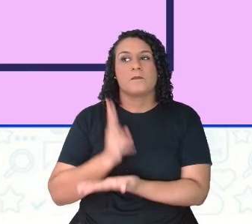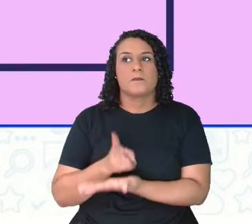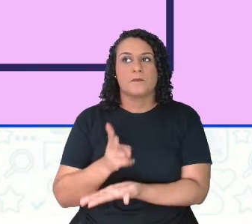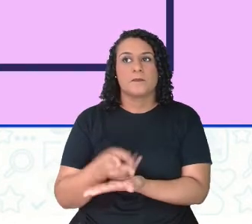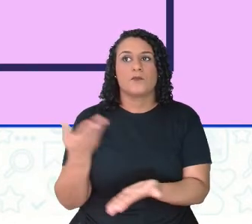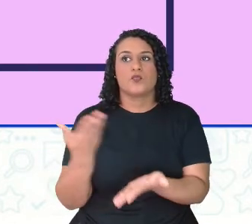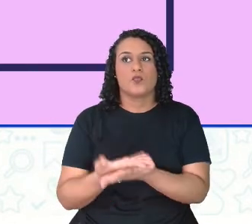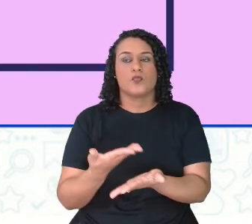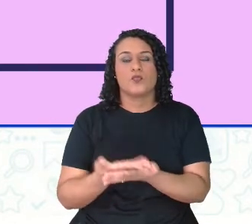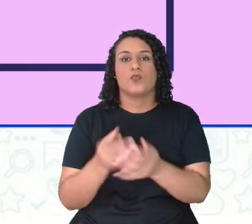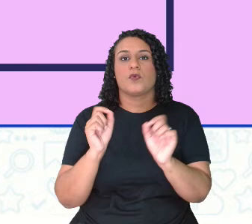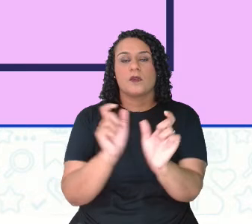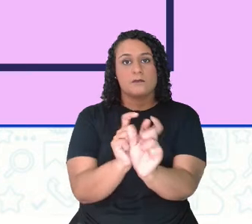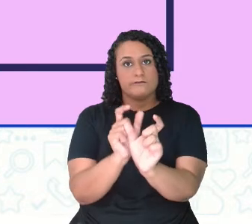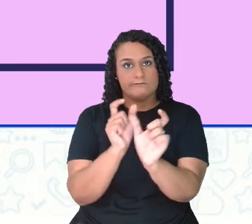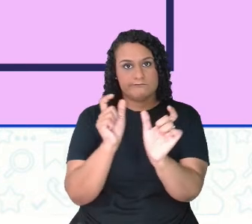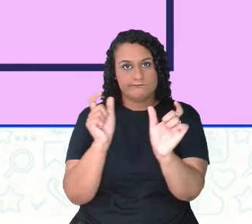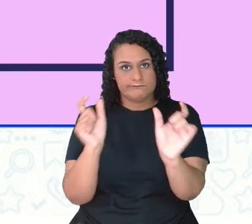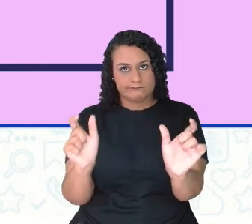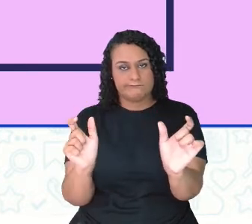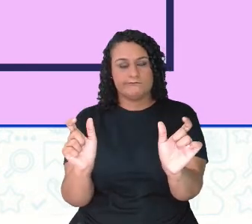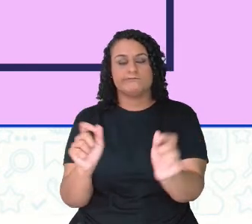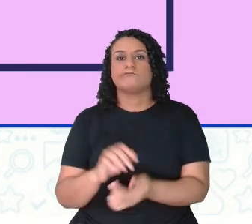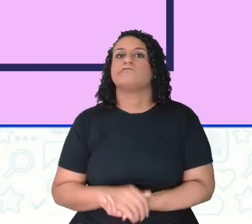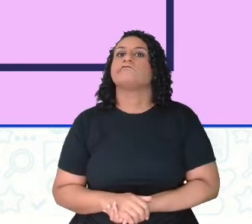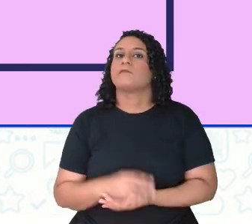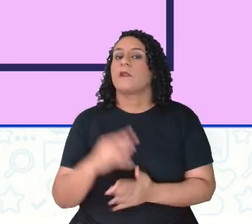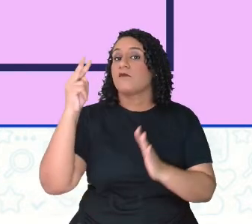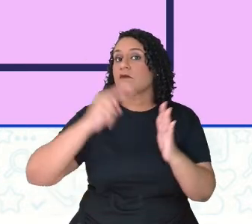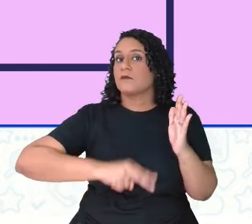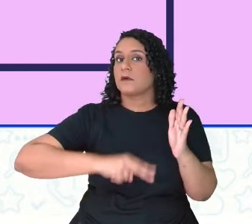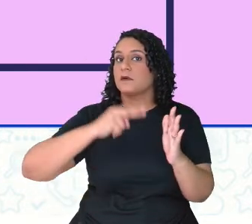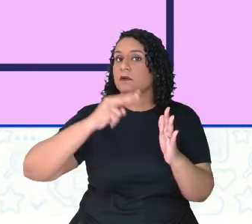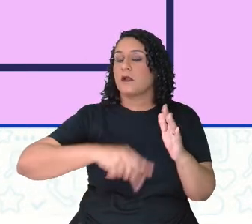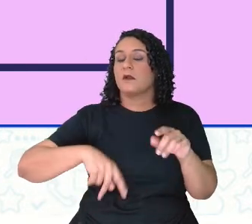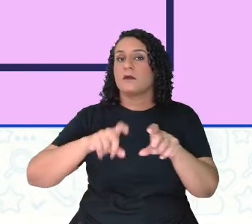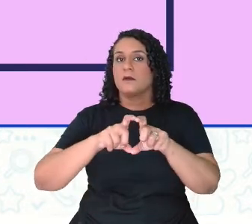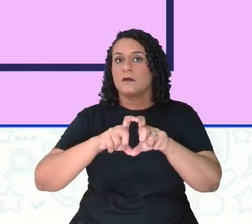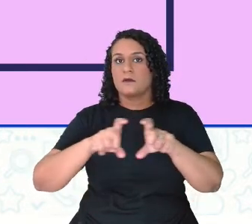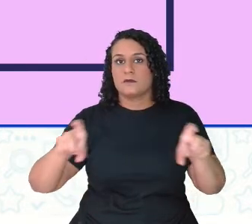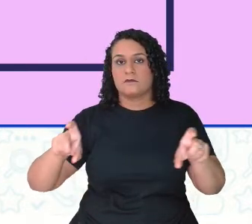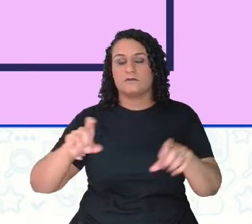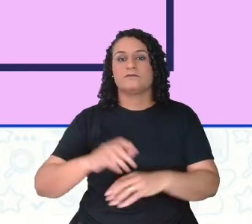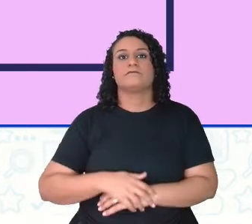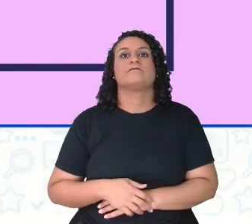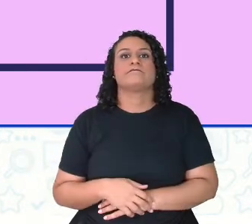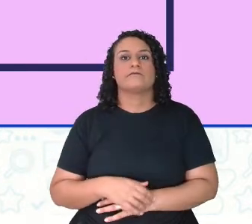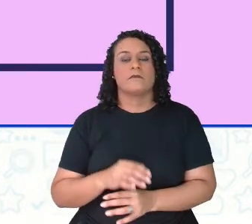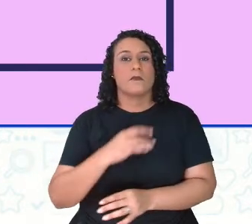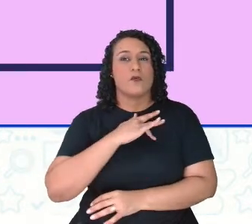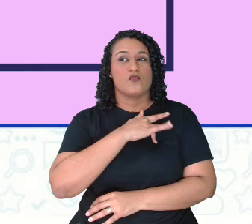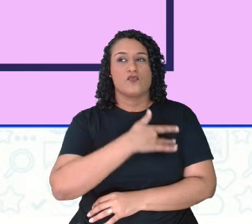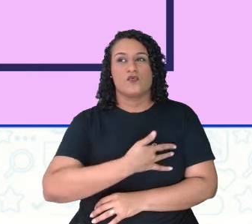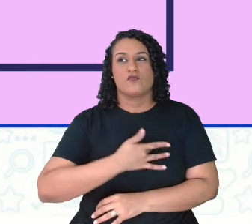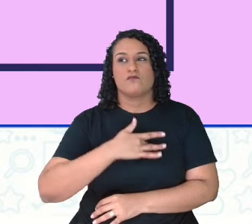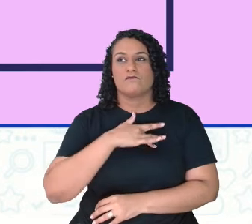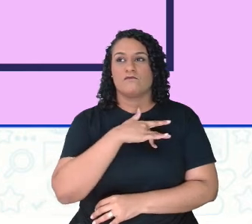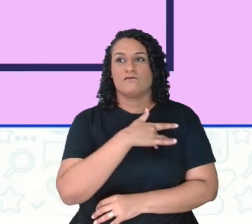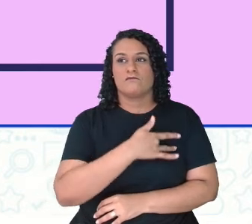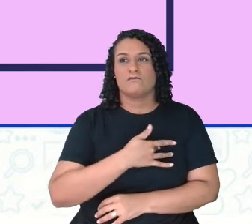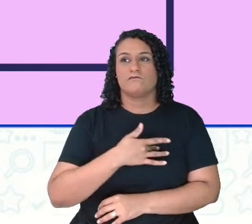nosso estudo sobre a sinonímia, vamos à leitura deste fragmento do romance Triste Fim,